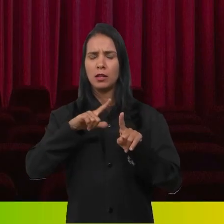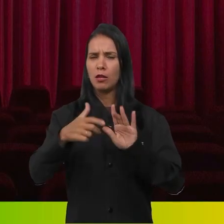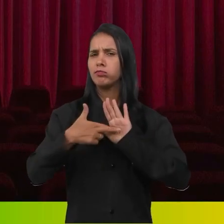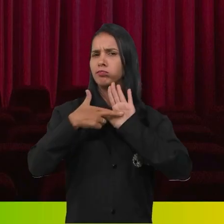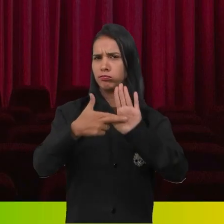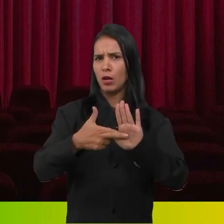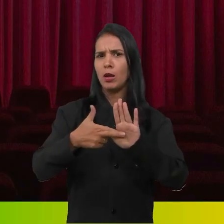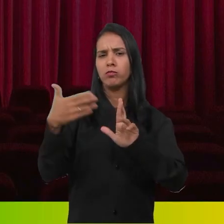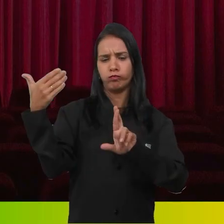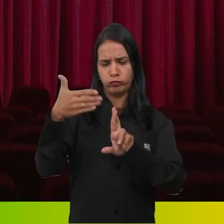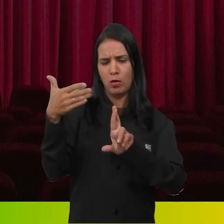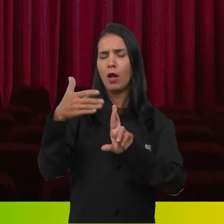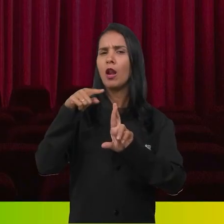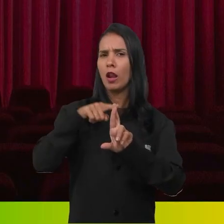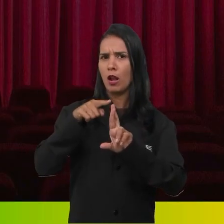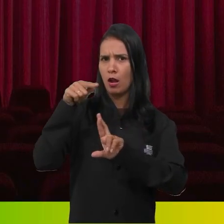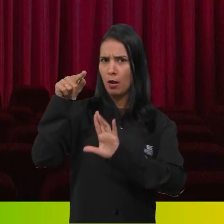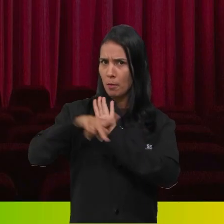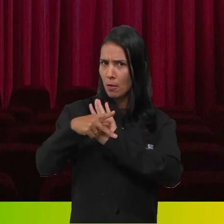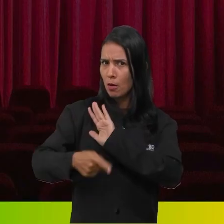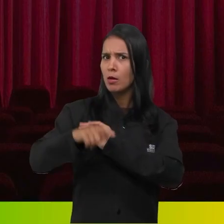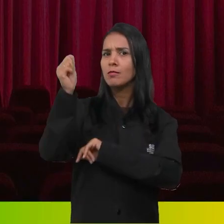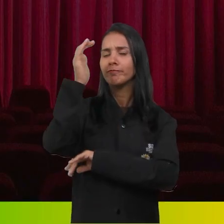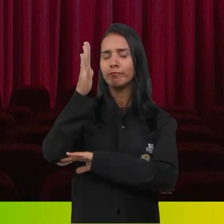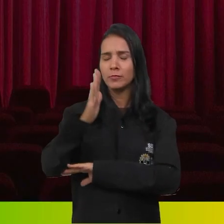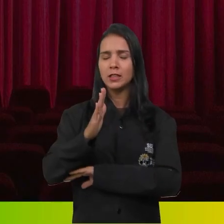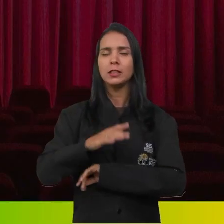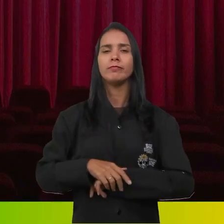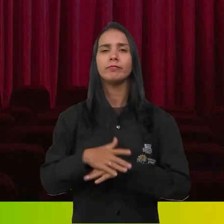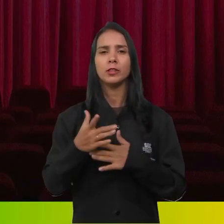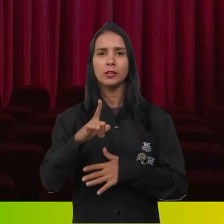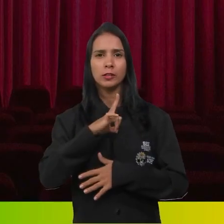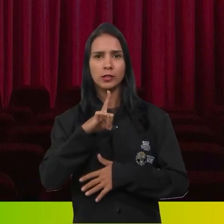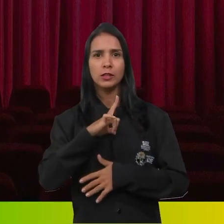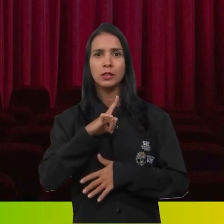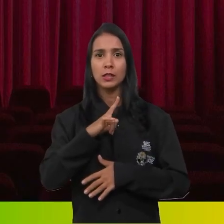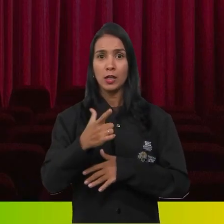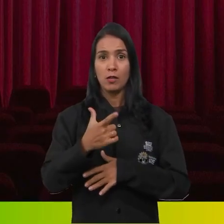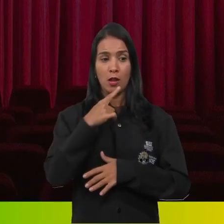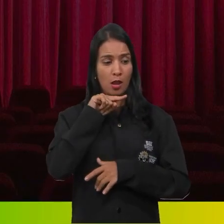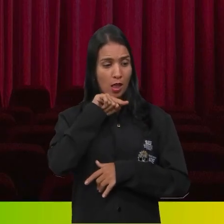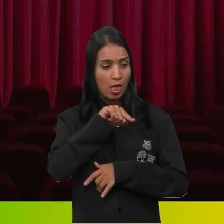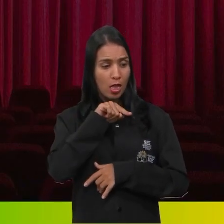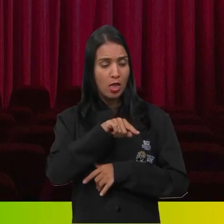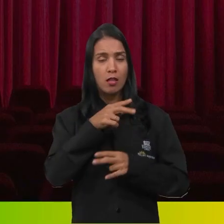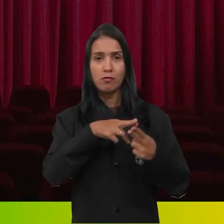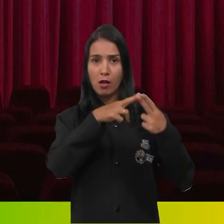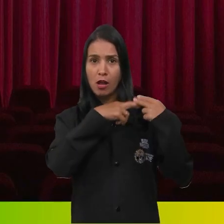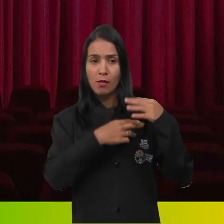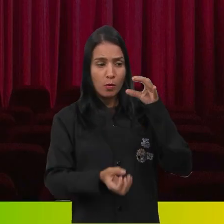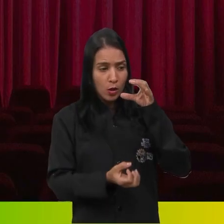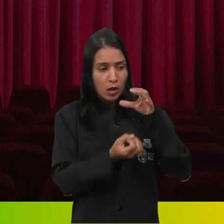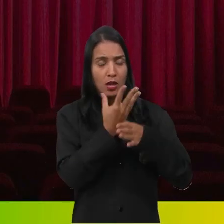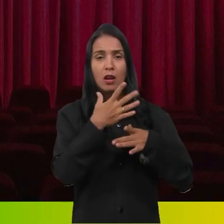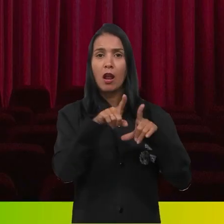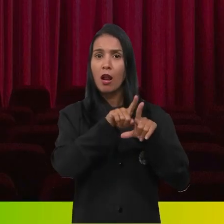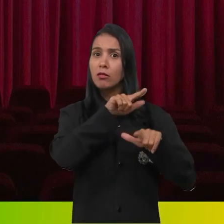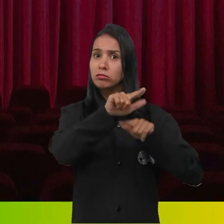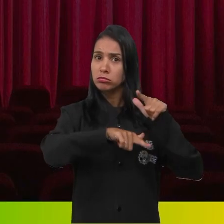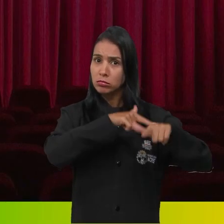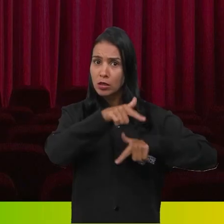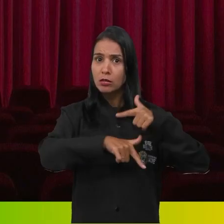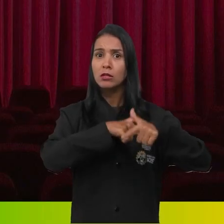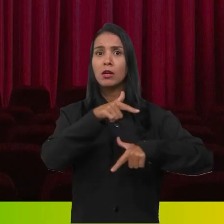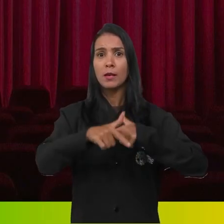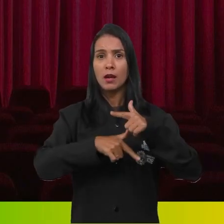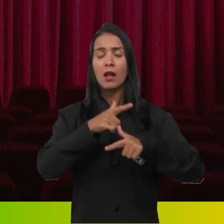país. Então, o filme é baseado na peça homônima, criada e estrelada pelo próprio Paulo, e que levou milhões de espectadores ao teatro ao longo dos